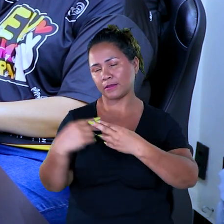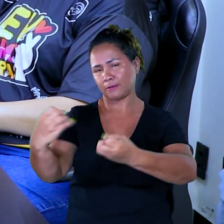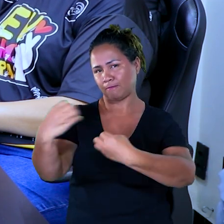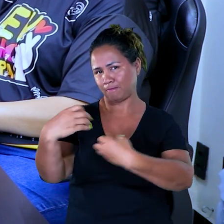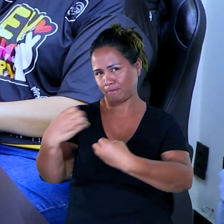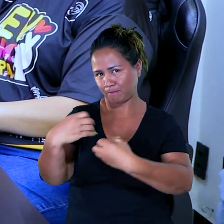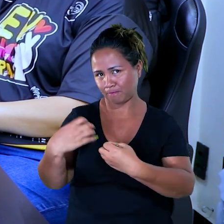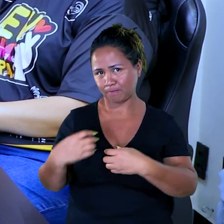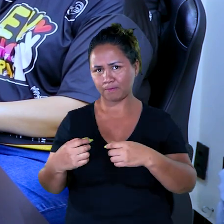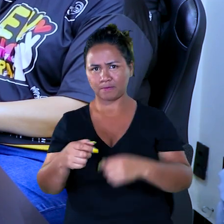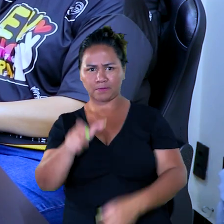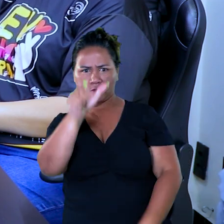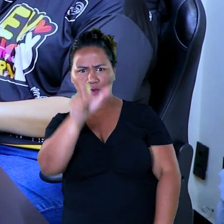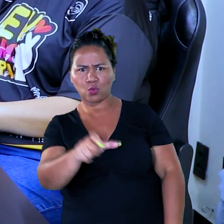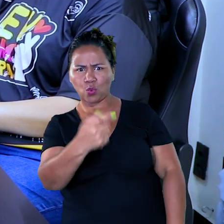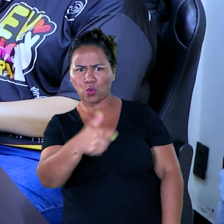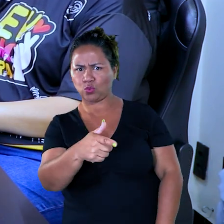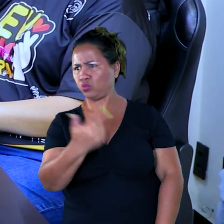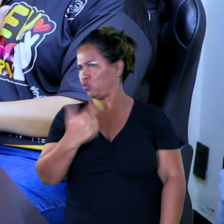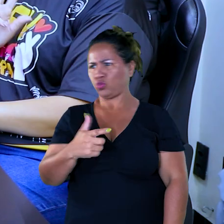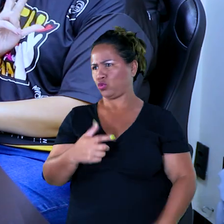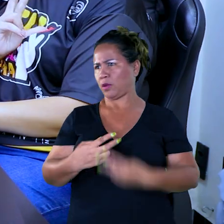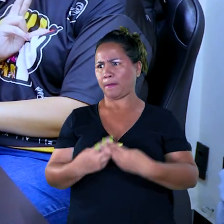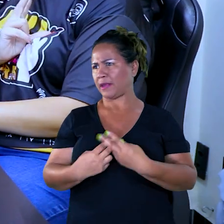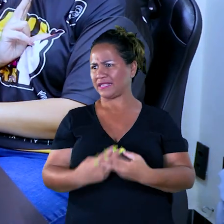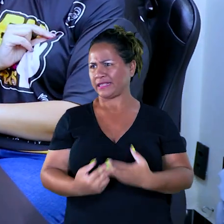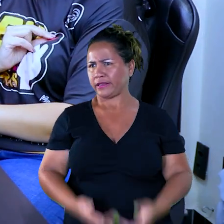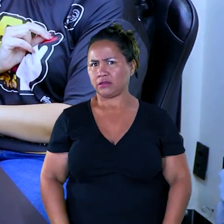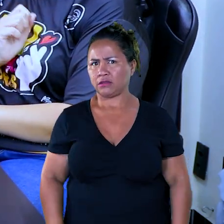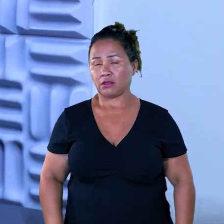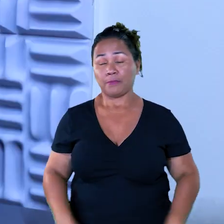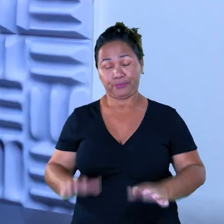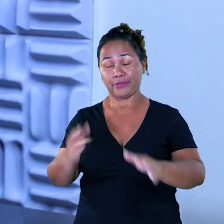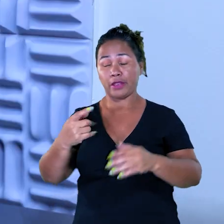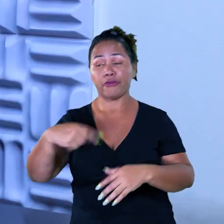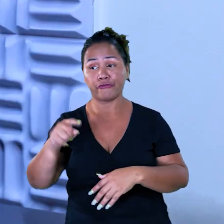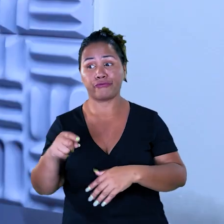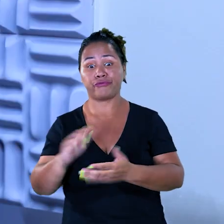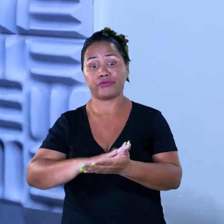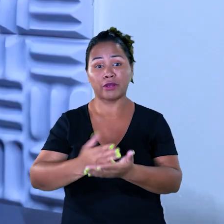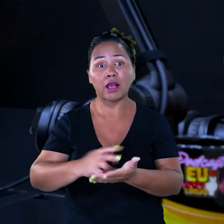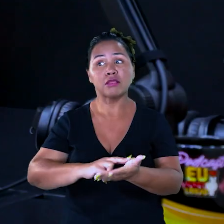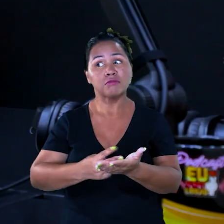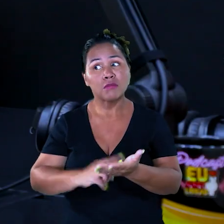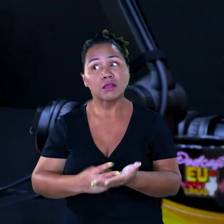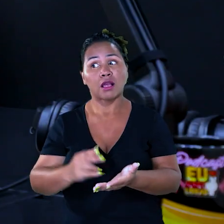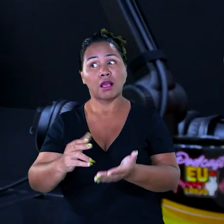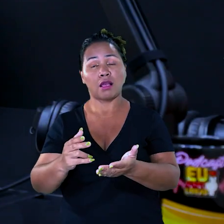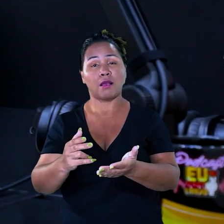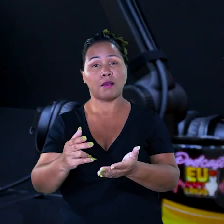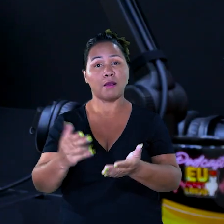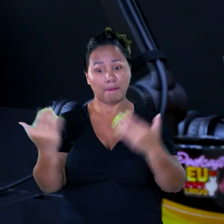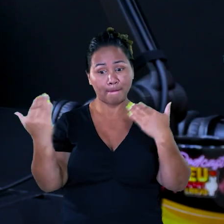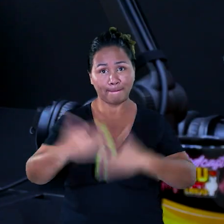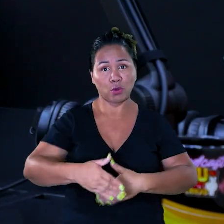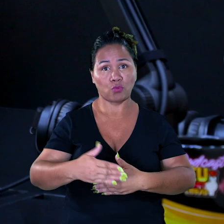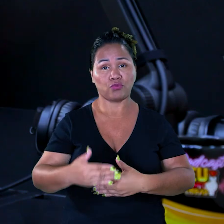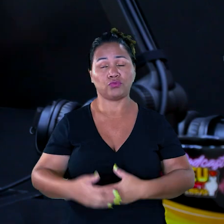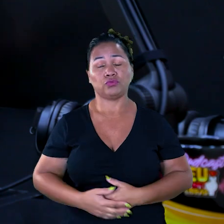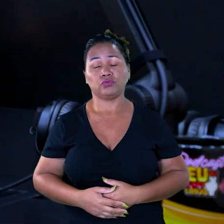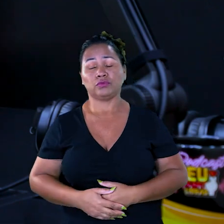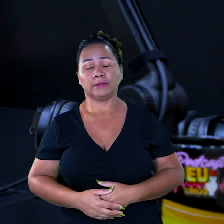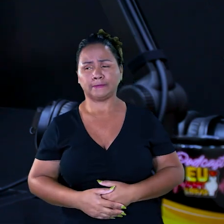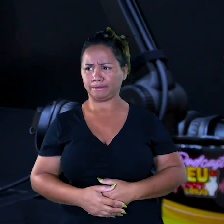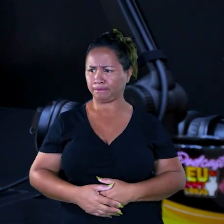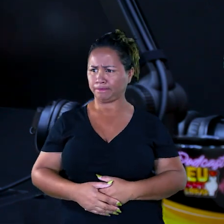aí ele falou assim, você é safada. Aí eu falei assim, como assim safada? Não, ele fez o sinal? Sim, ele de fez o sinal assim, né? Safada. Eu falei, gente, mas esse